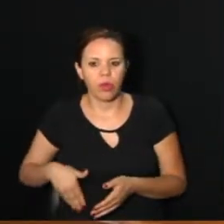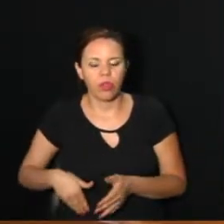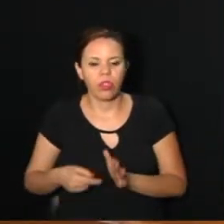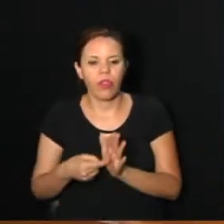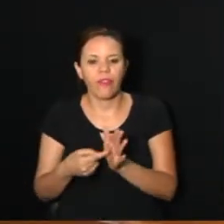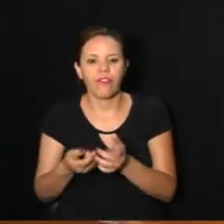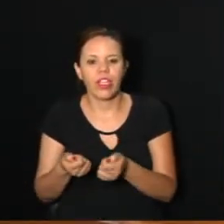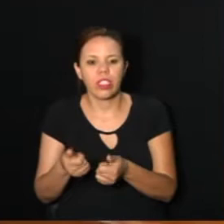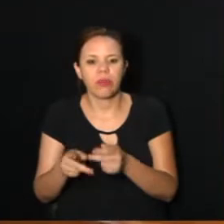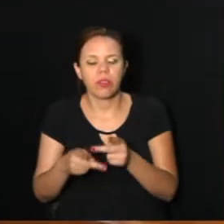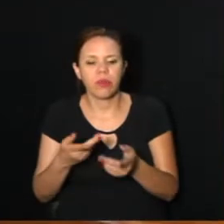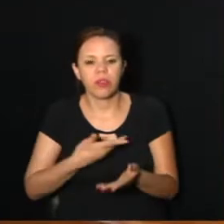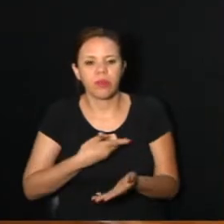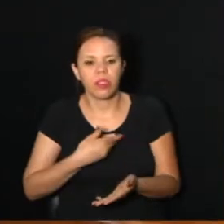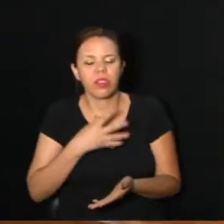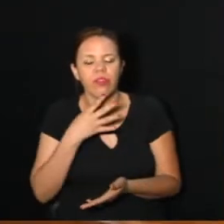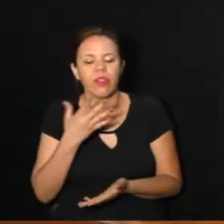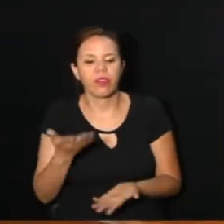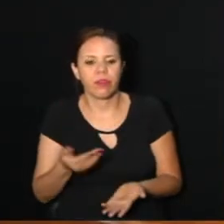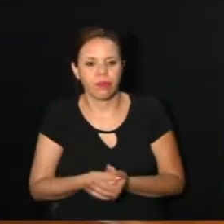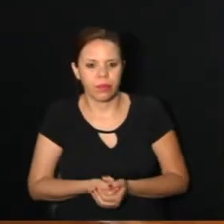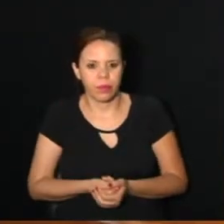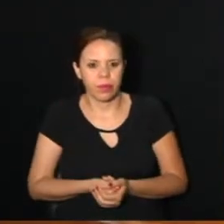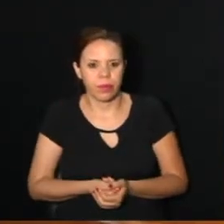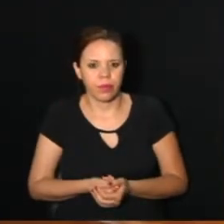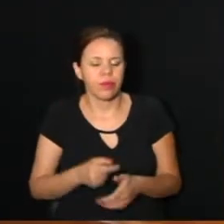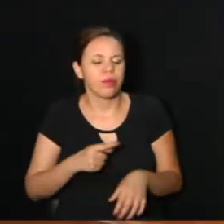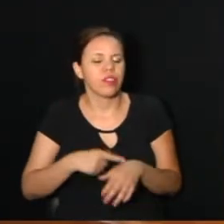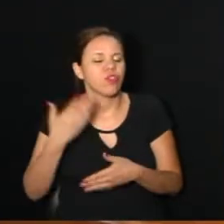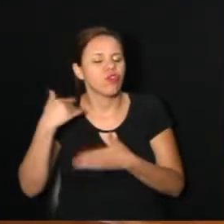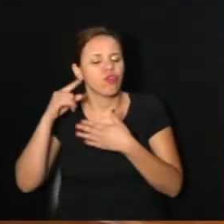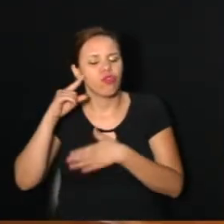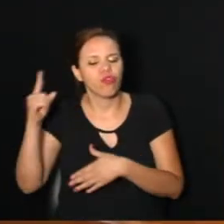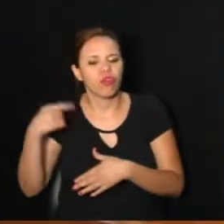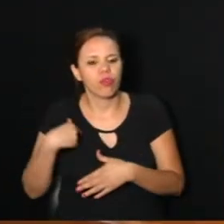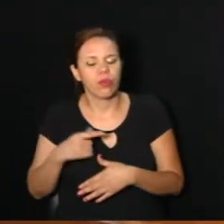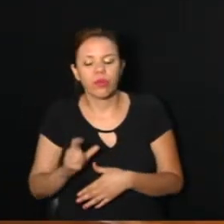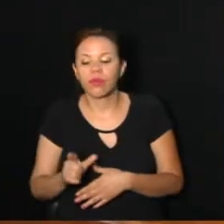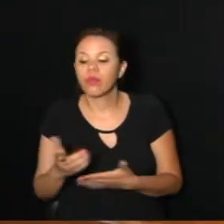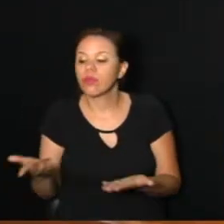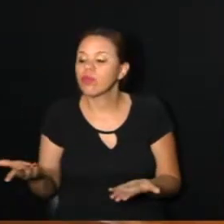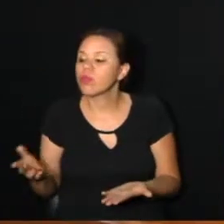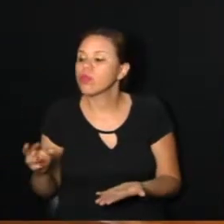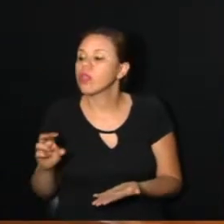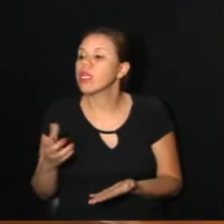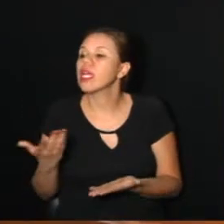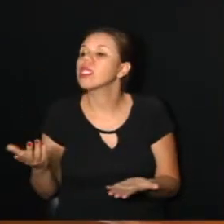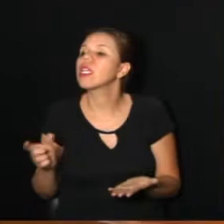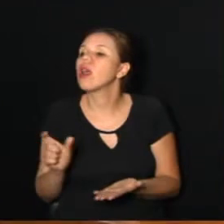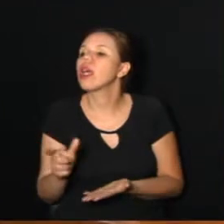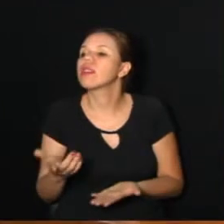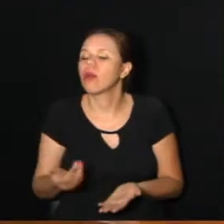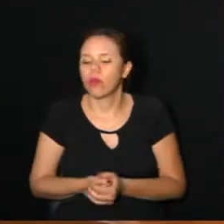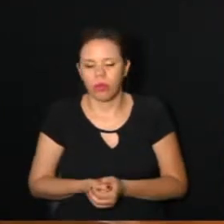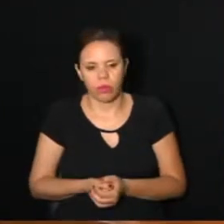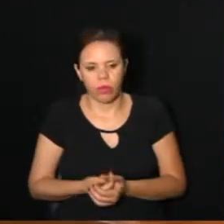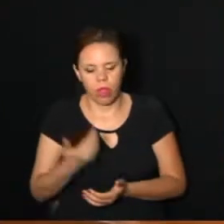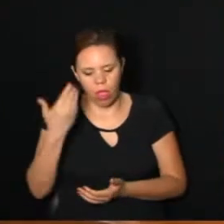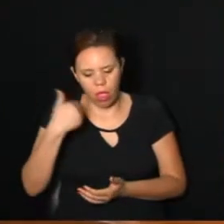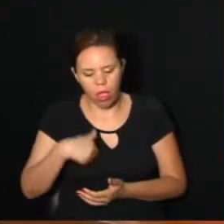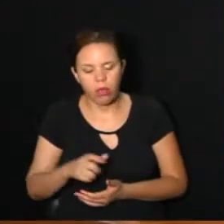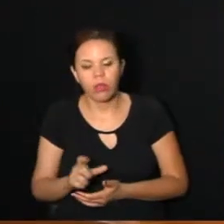oferecer para os amigos, para quem você vai conhecendo. E, num determinado dia, eu resolvi pegar o Romeu. Eu falei: Romeu, cadê o seu cartão? Ele falou: Cirilo, eu sou o